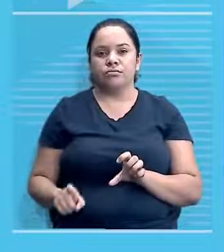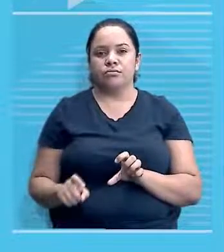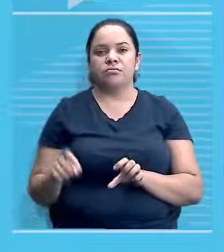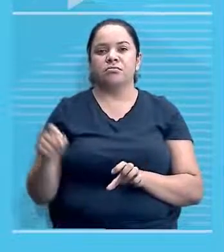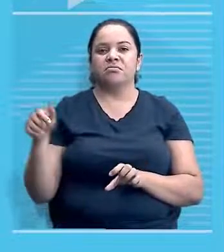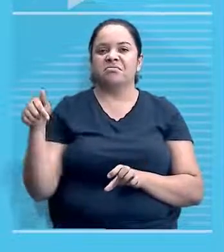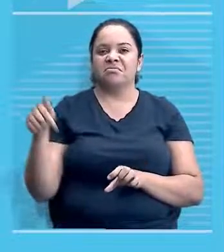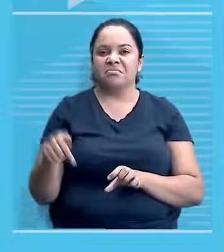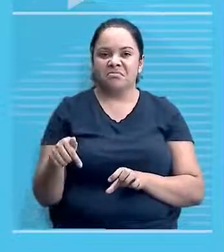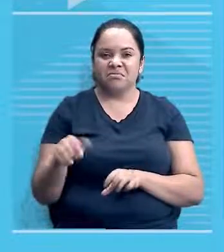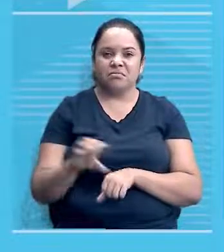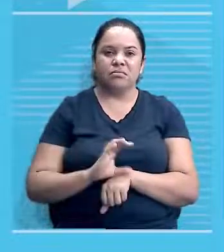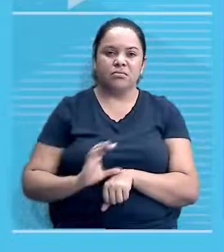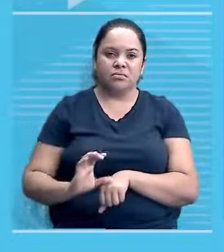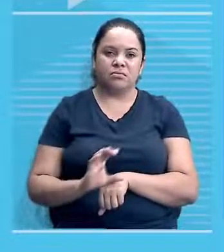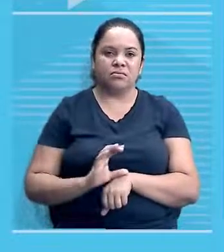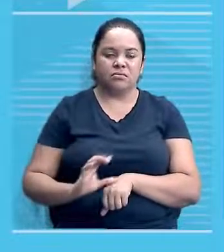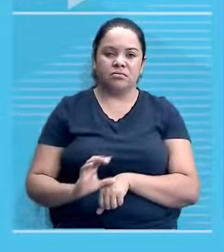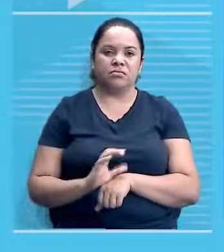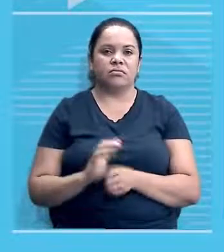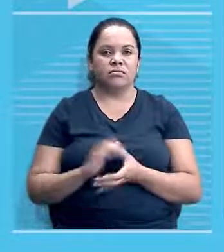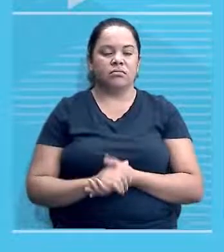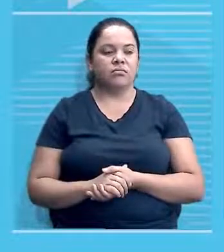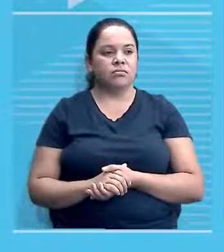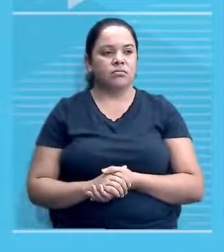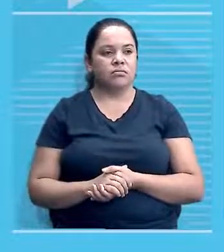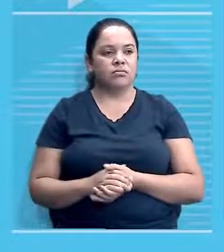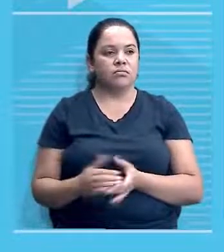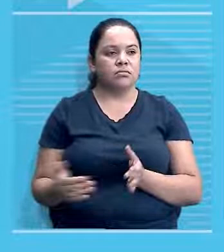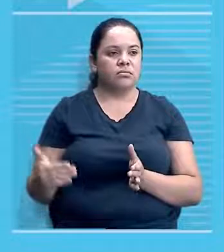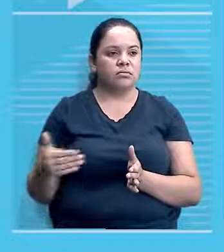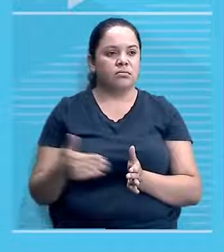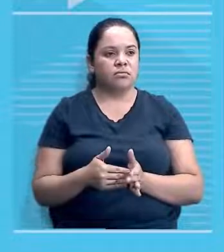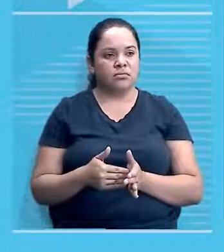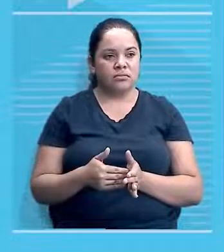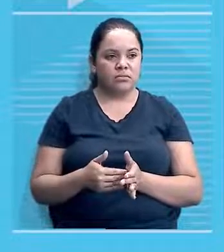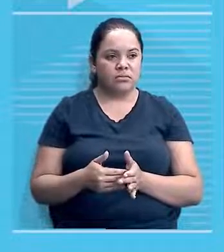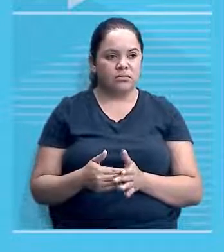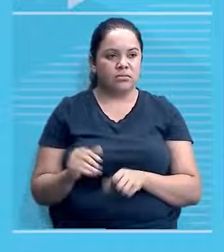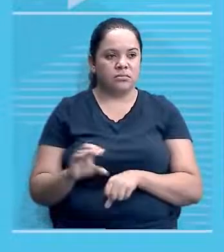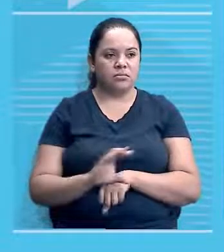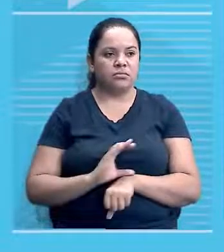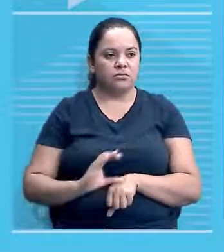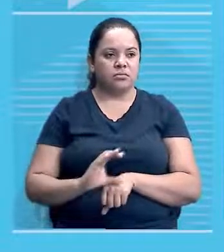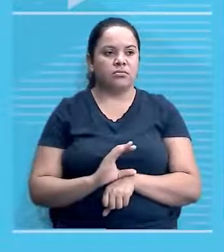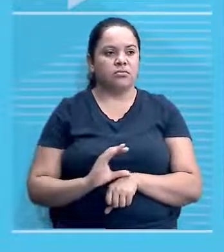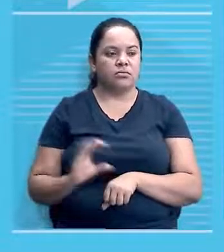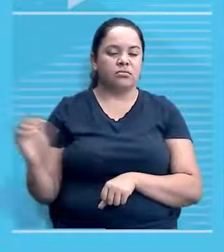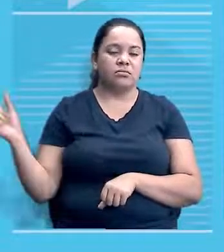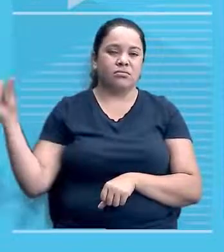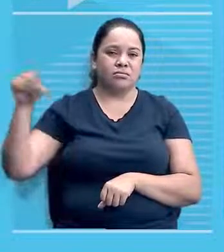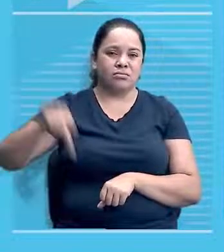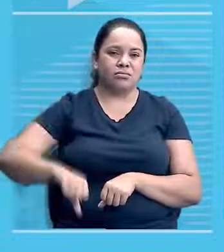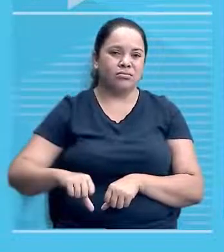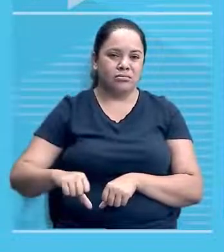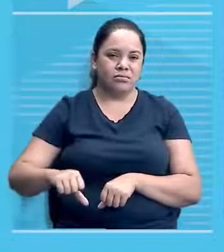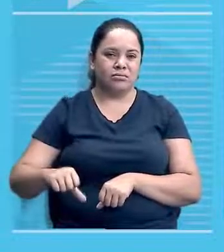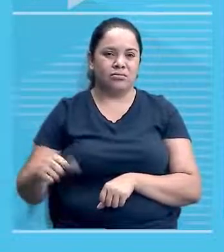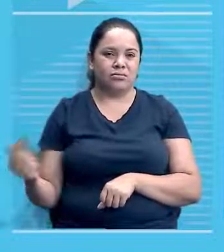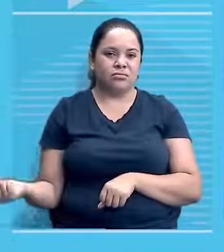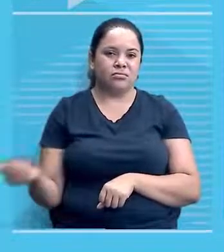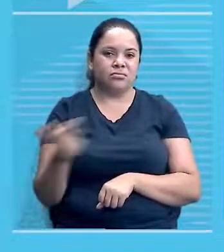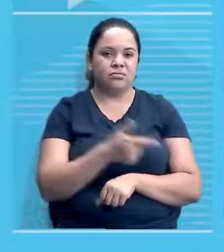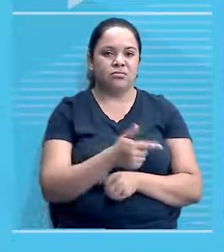constituições e a última acho que a pior de todas que não é possível mas temos ainda muito tempo